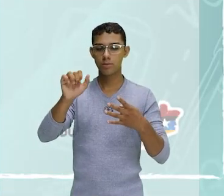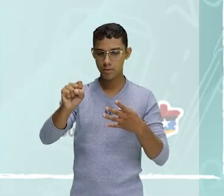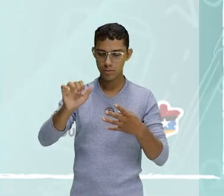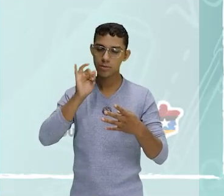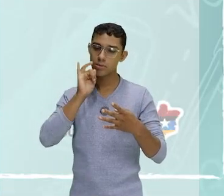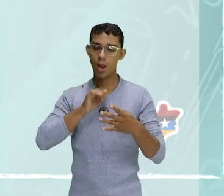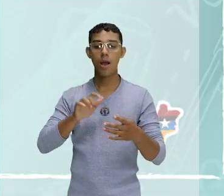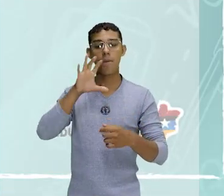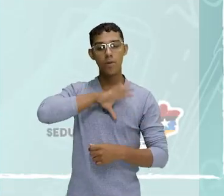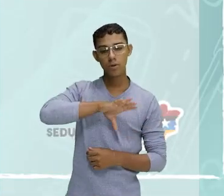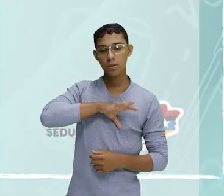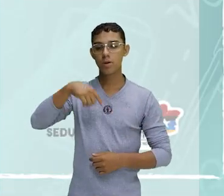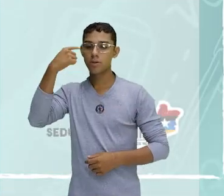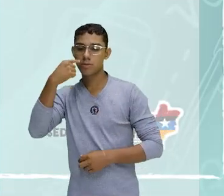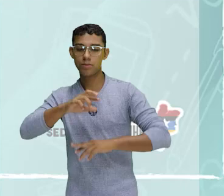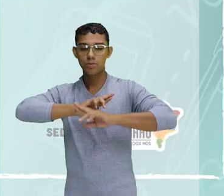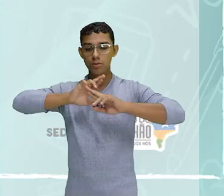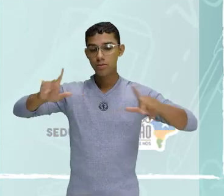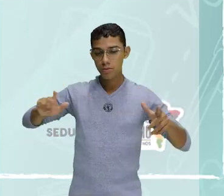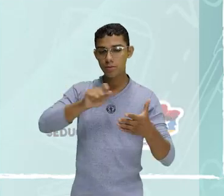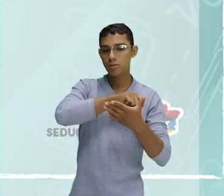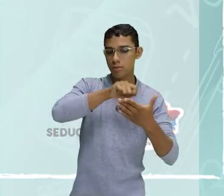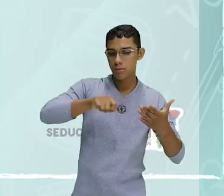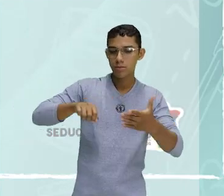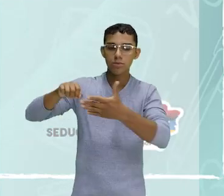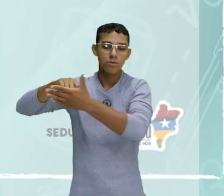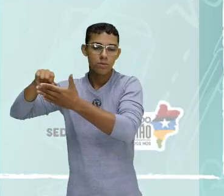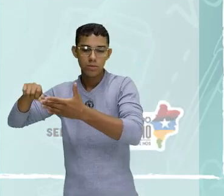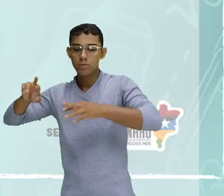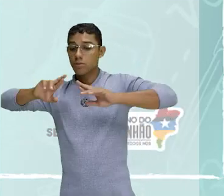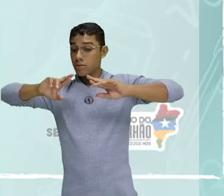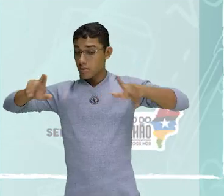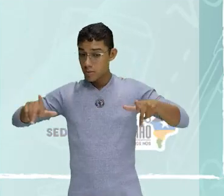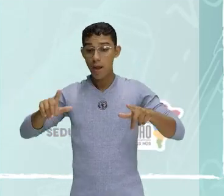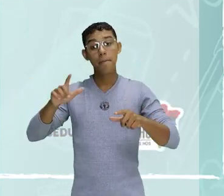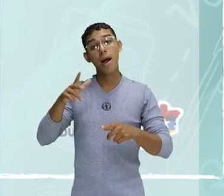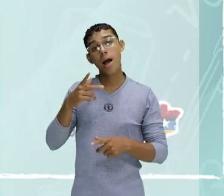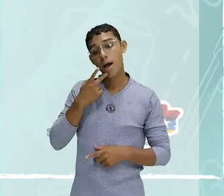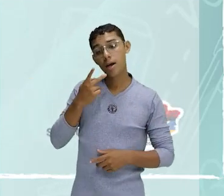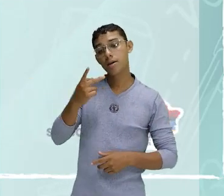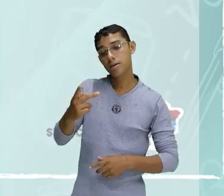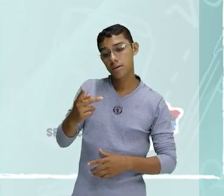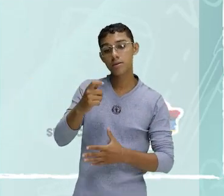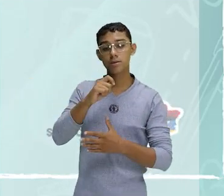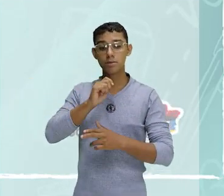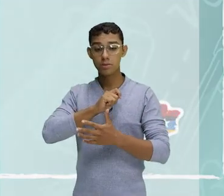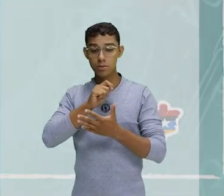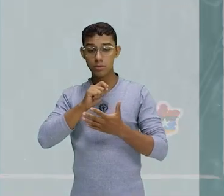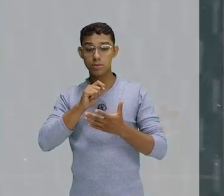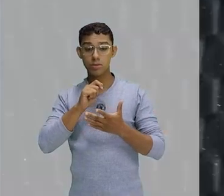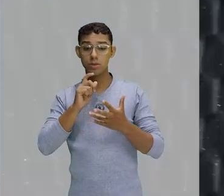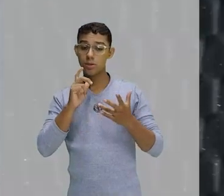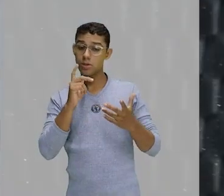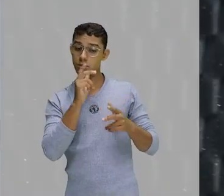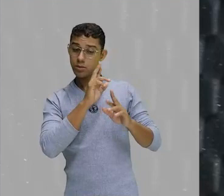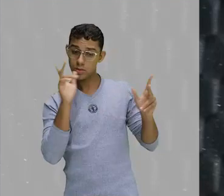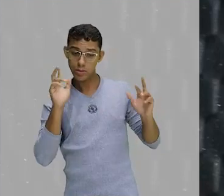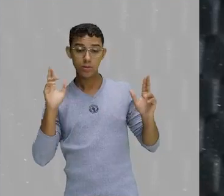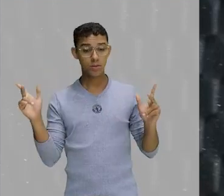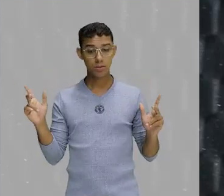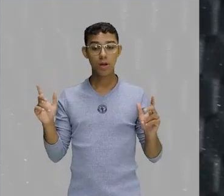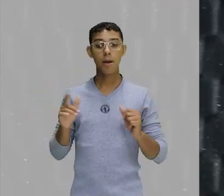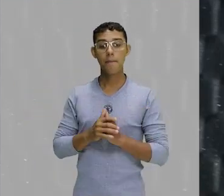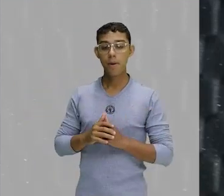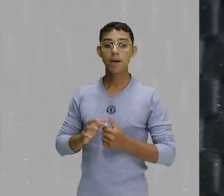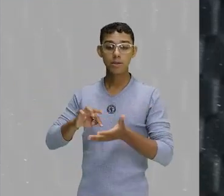português e espanhol são diferentes na escrita, embora sejam iguais na pronúncia, são diferentes na ortografia. Eu não coloquei exemplo, porque o nosso